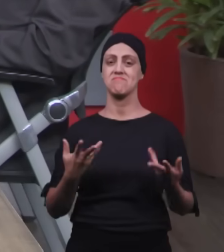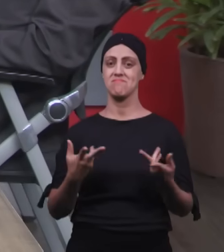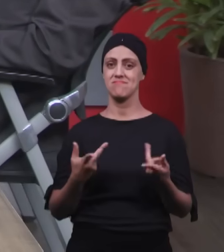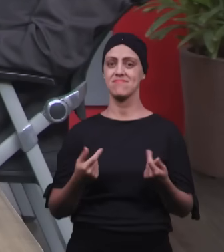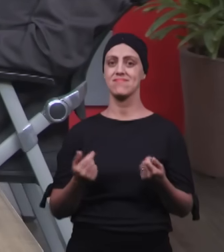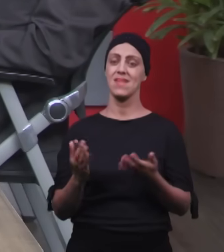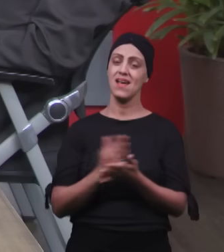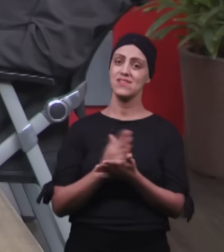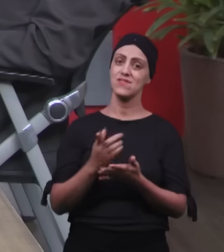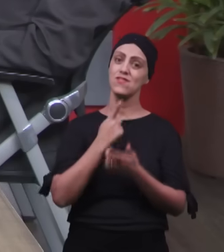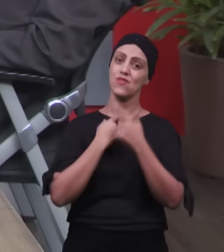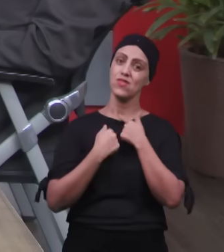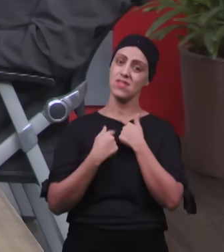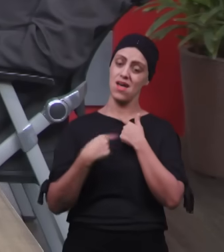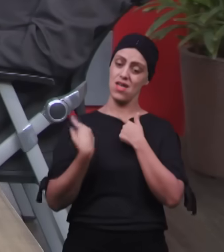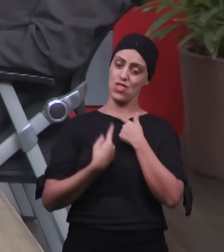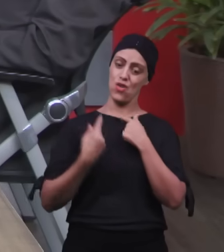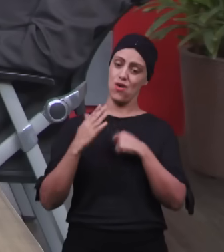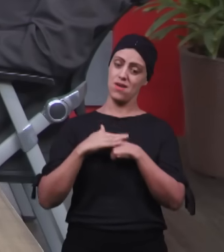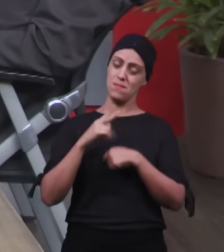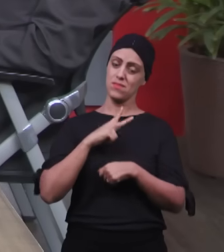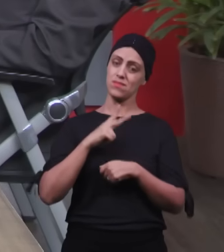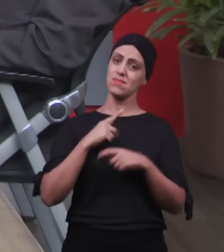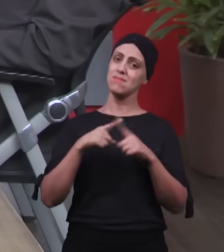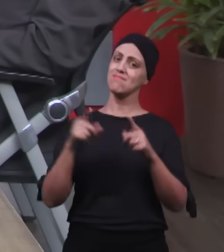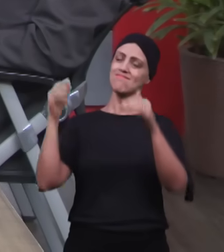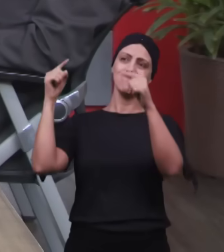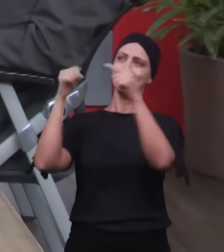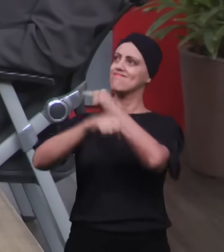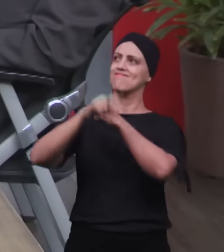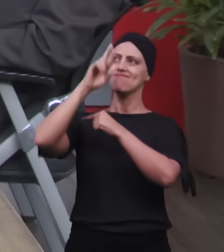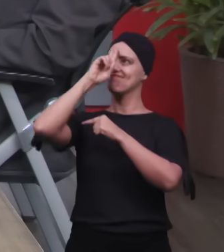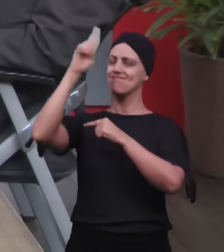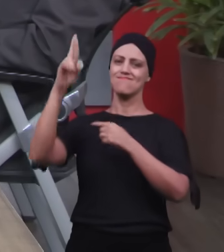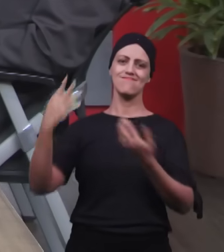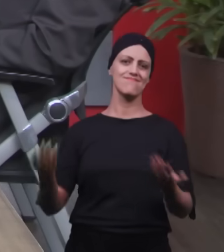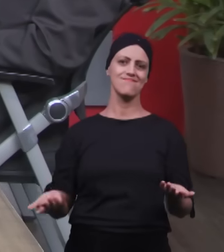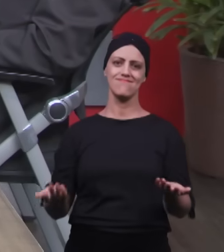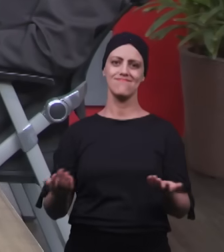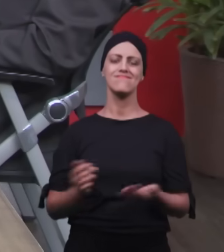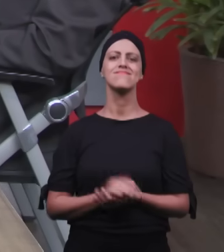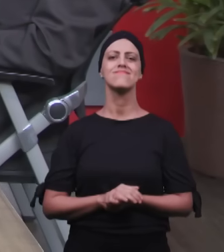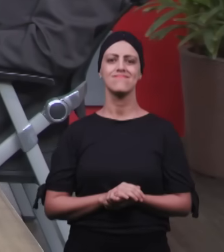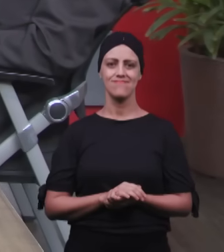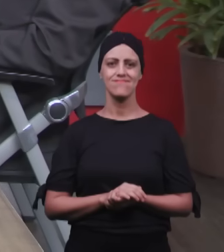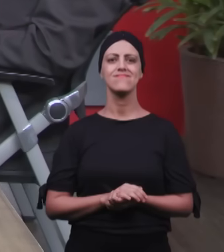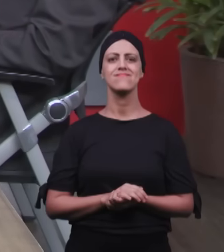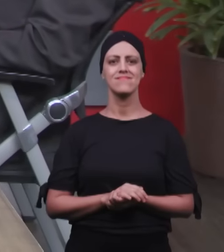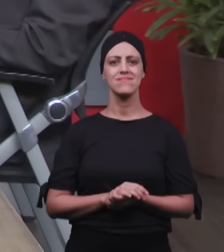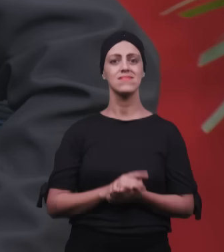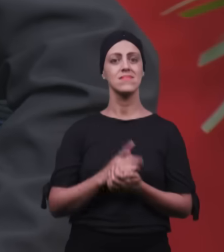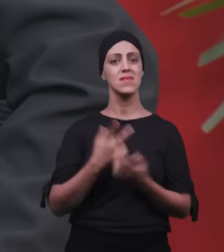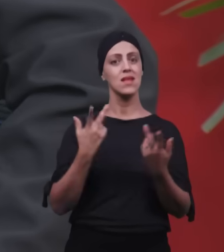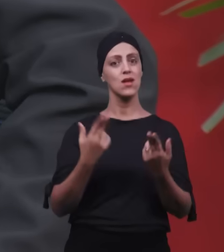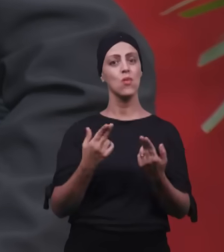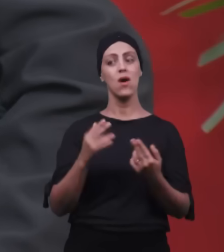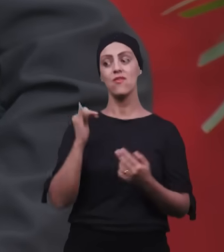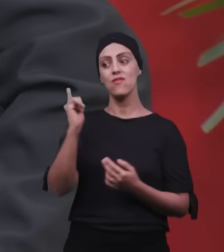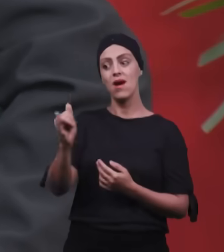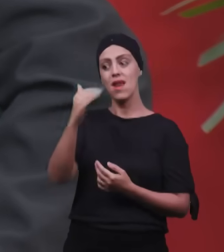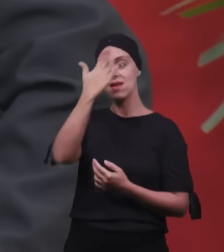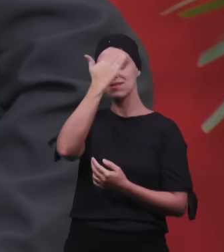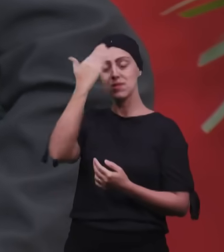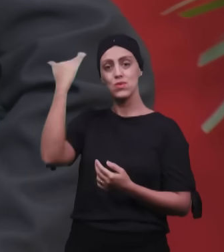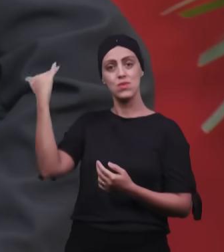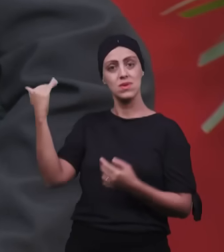a nossa vontade não é a vontade do senhor novamente aquilo que o Fábio falando a pouco né Às vezes uma palavra de sabedoria e não